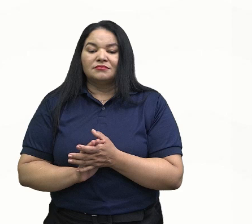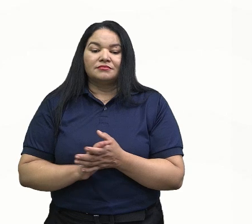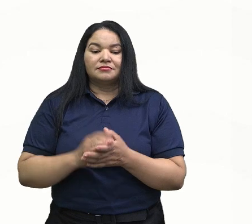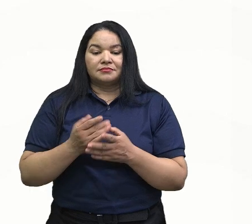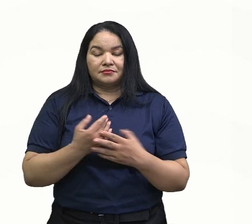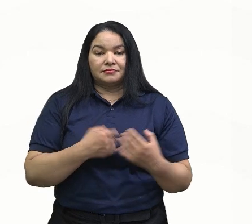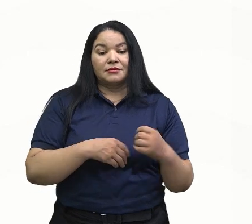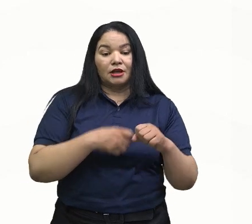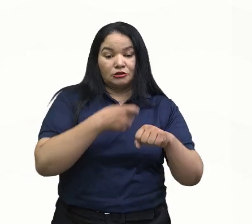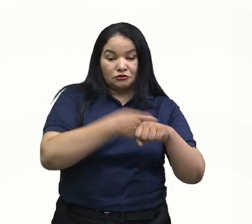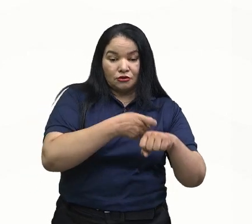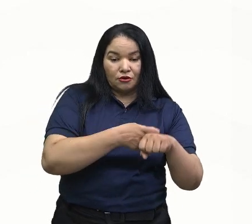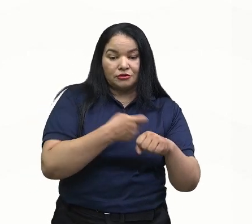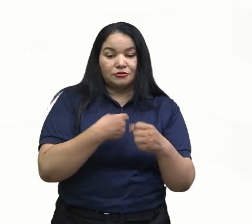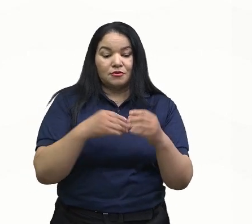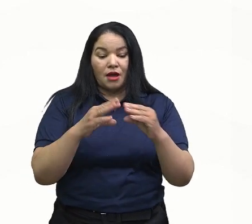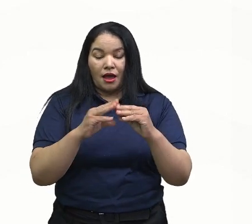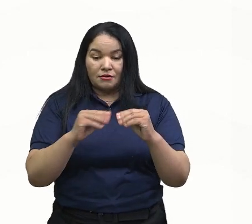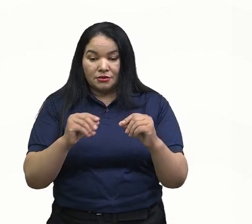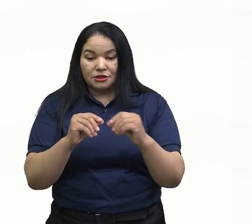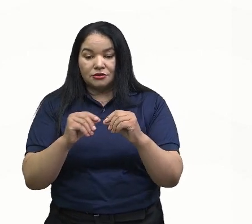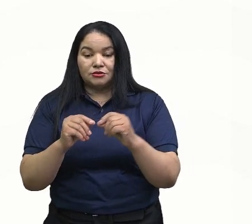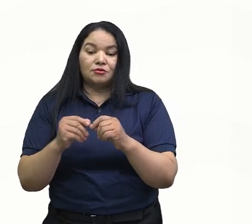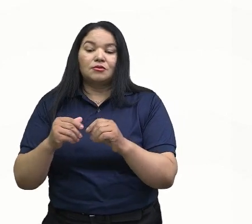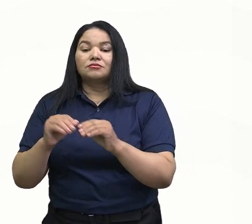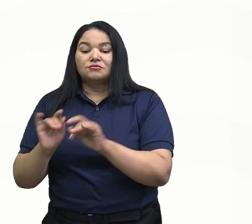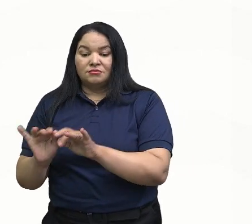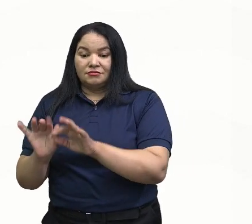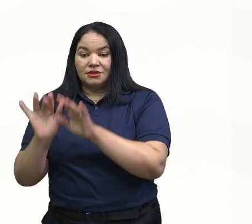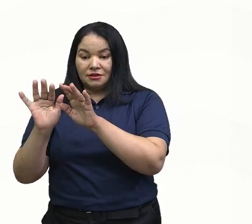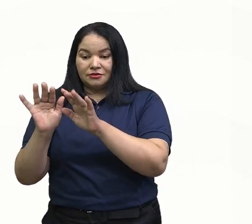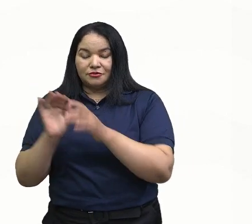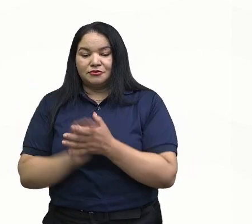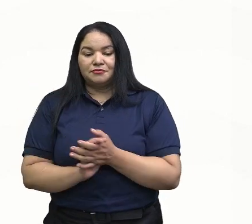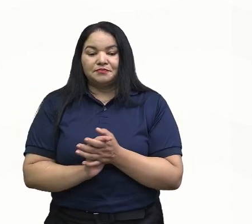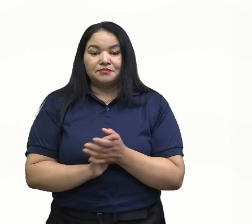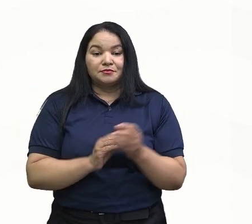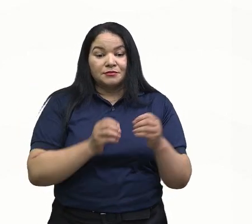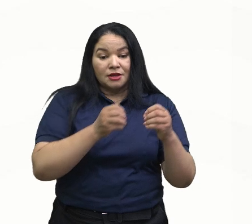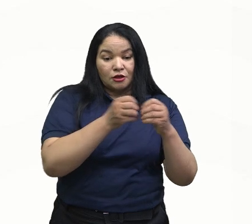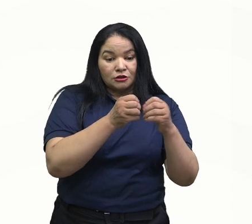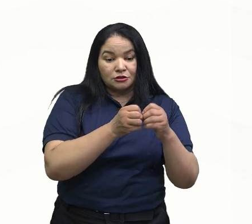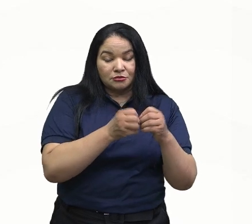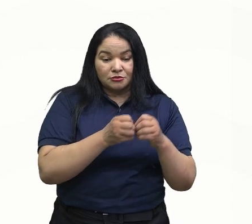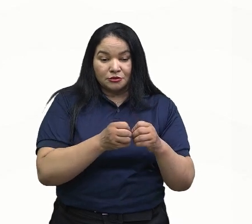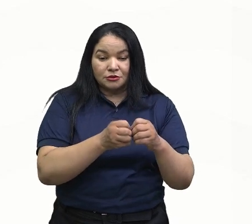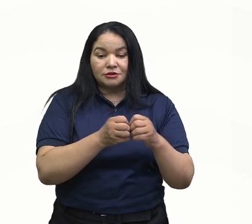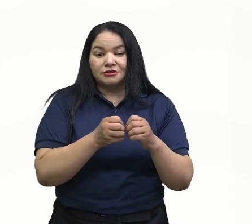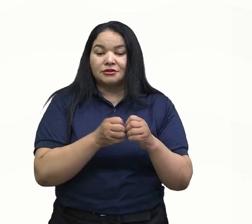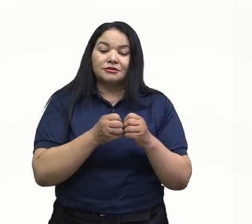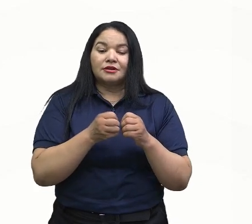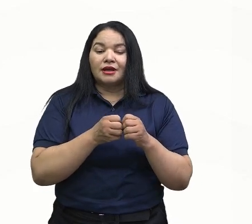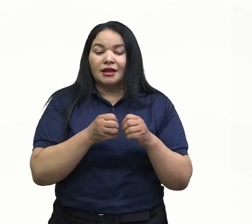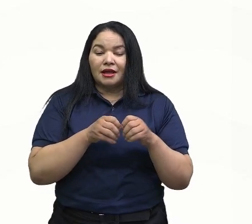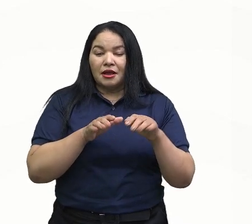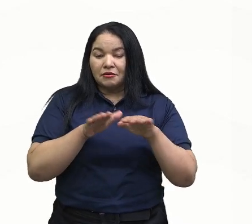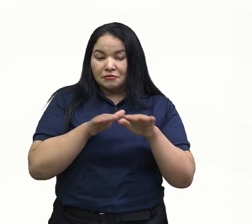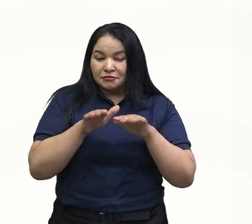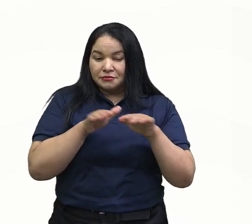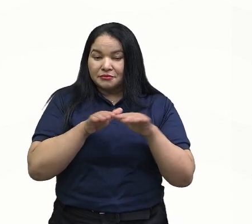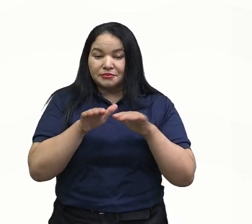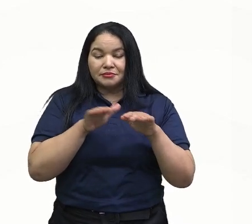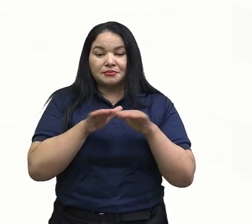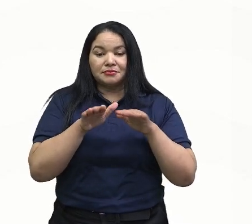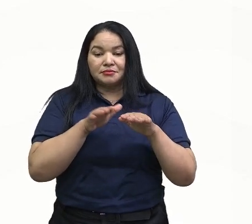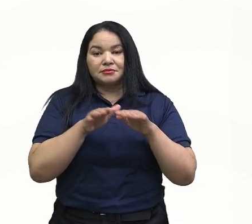o gasoso, tá? Essas moléculas, elas vão vibrar, tá? É muito difícil você ver uma